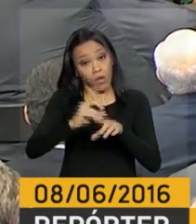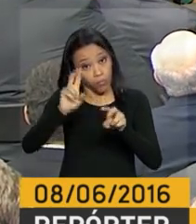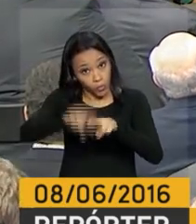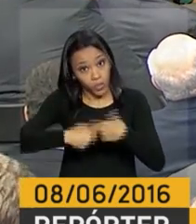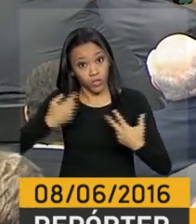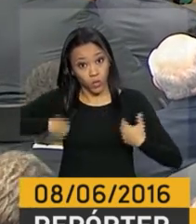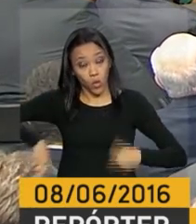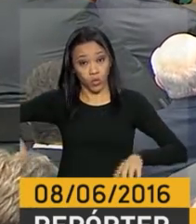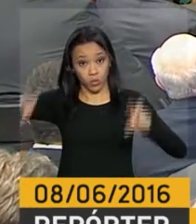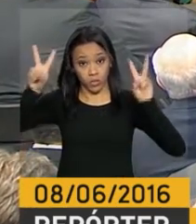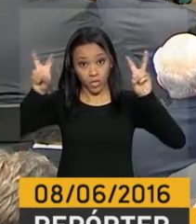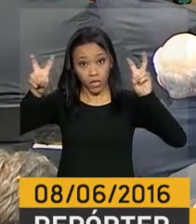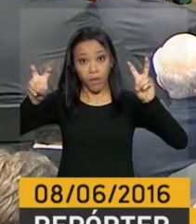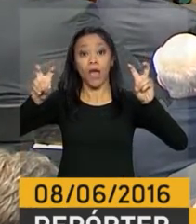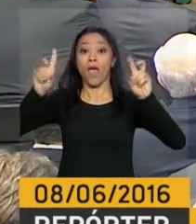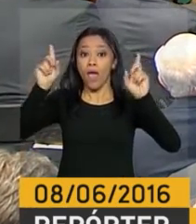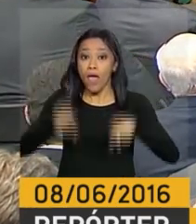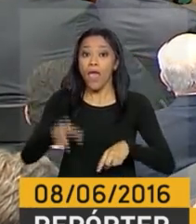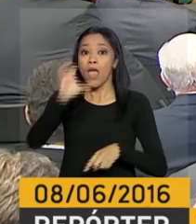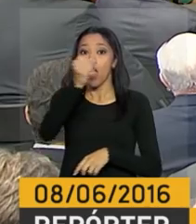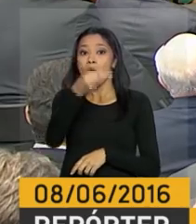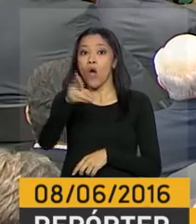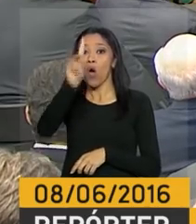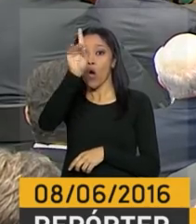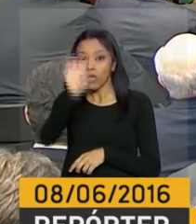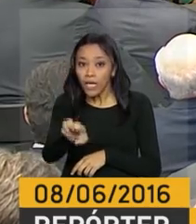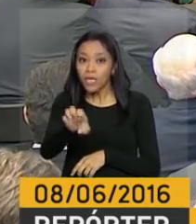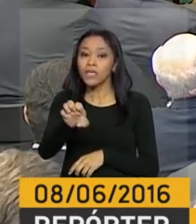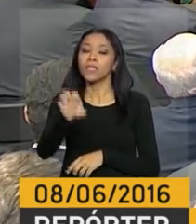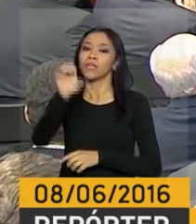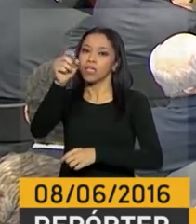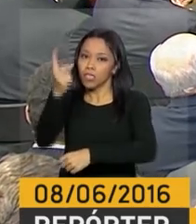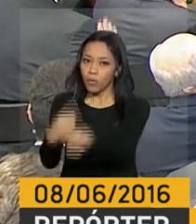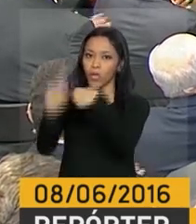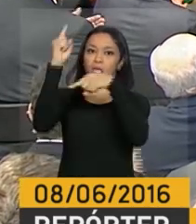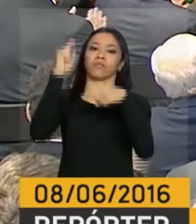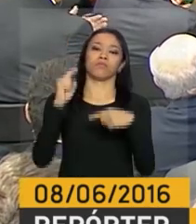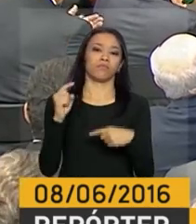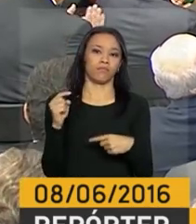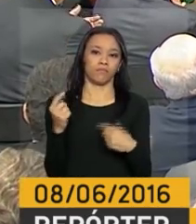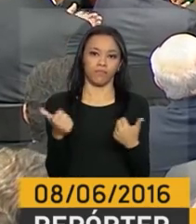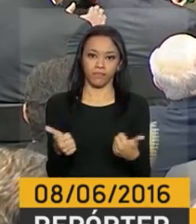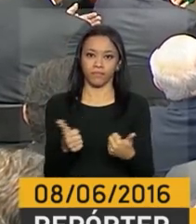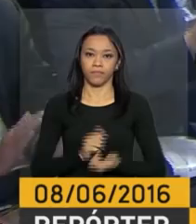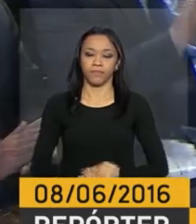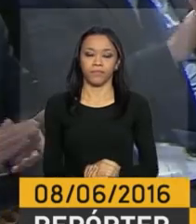lema é ordem e progresso se não tiver ordem não tem